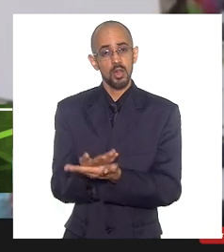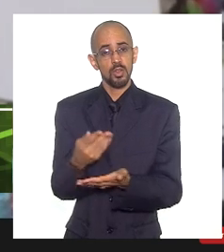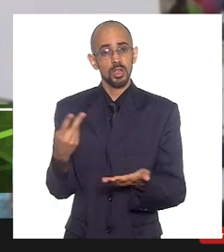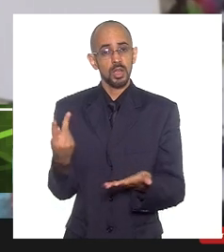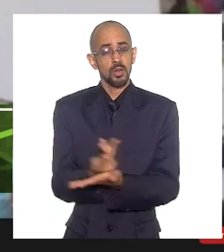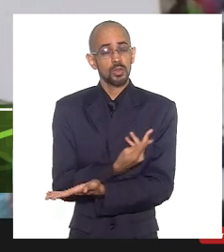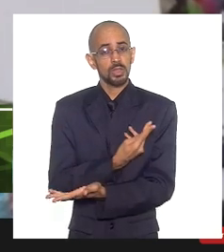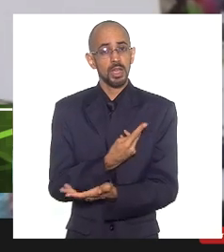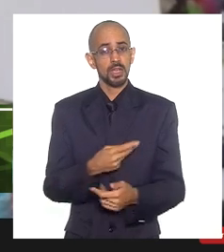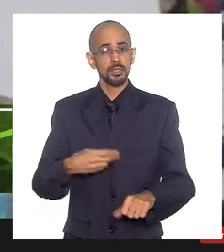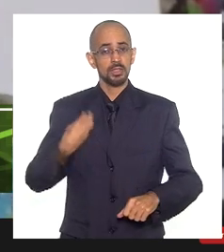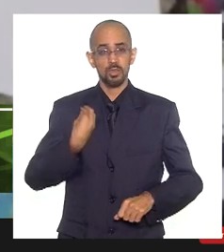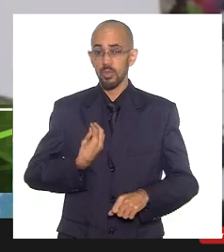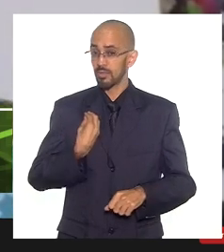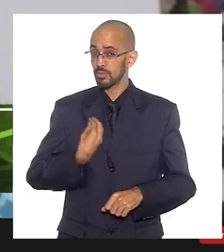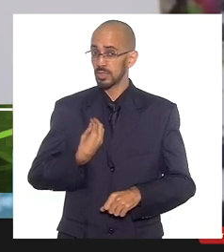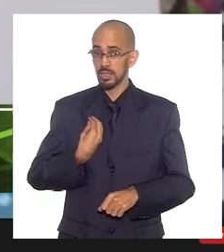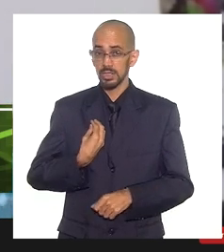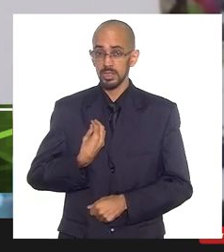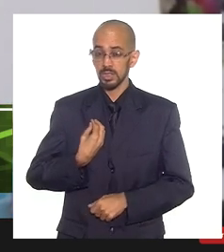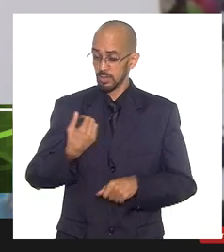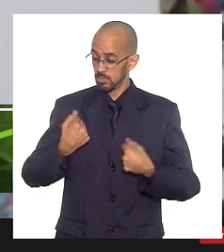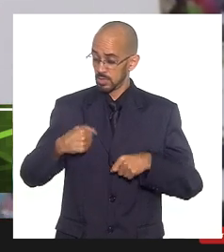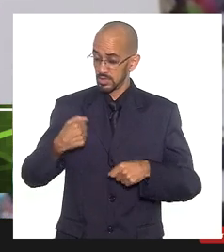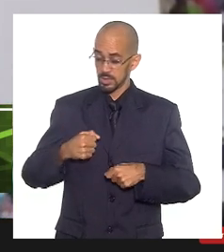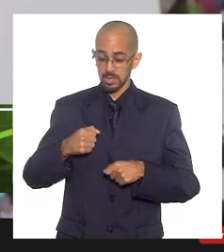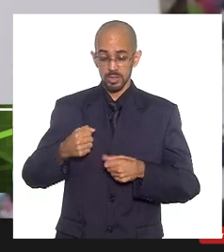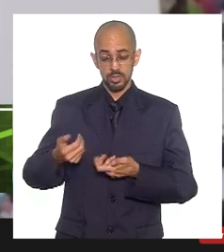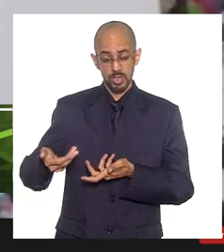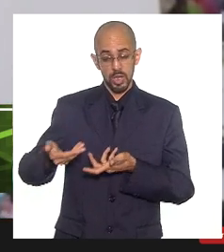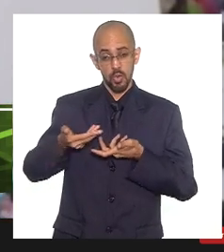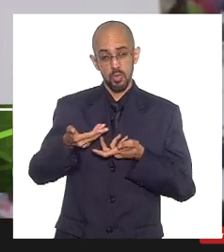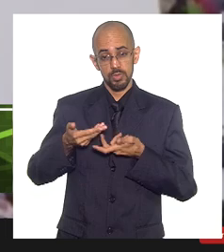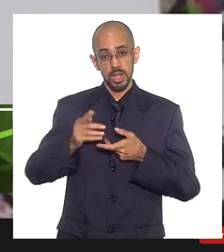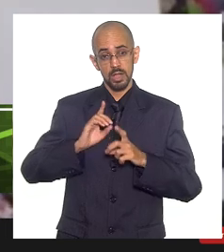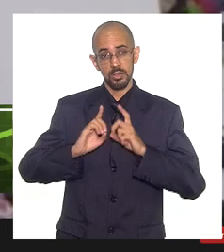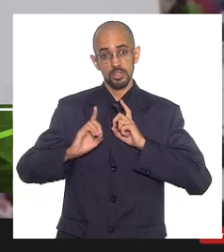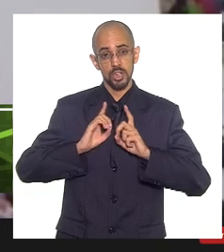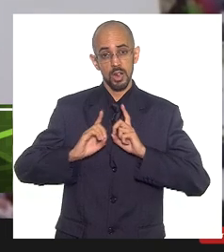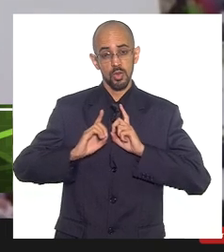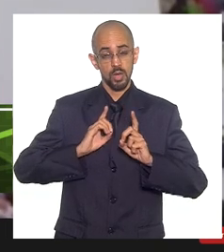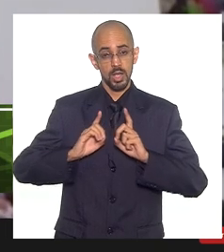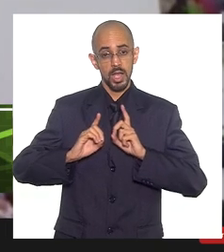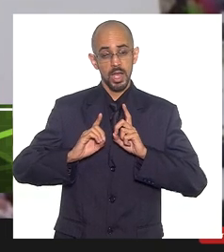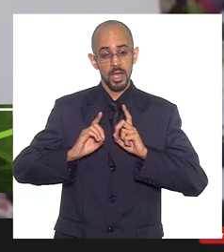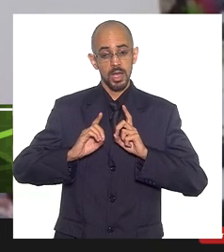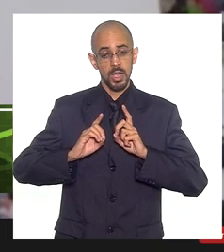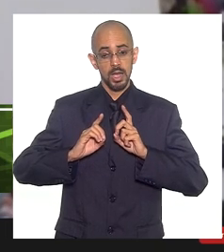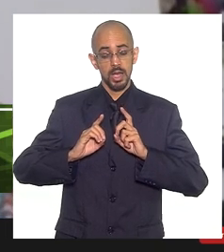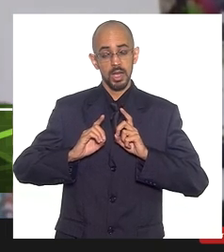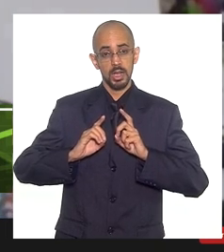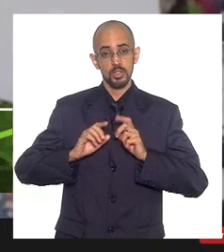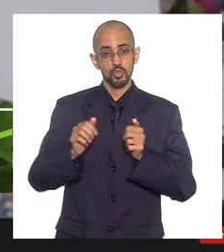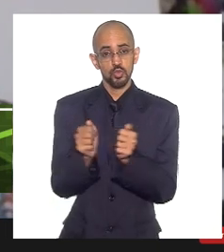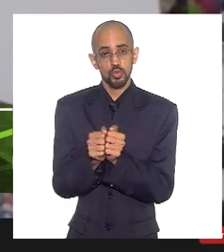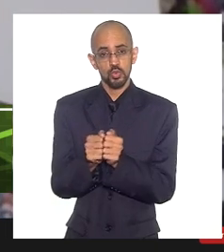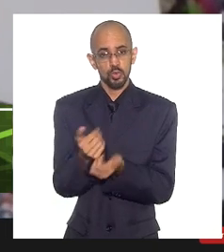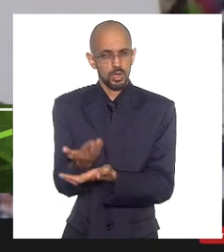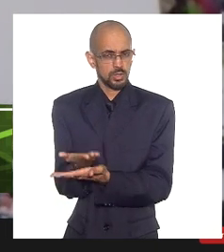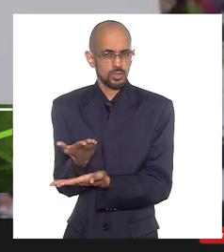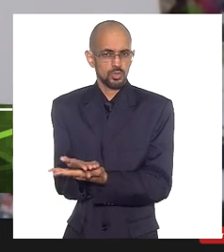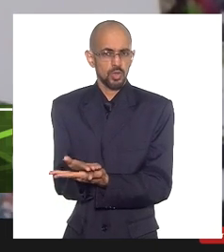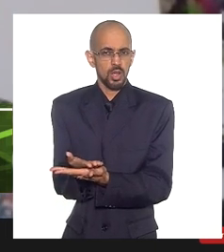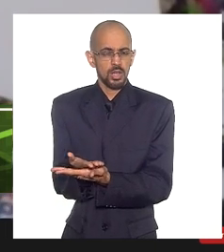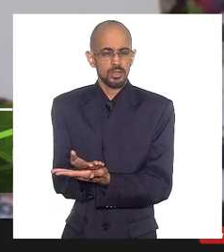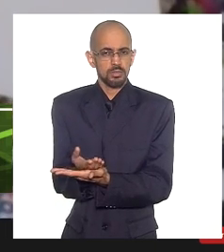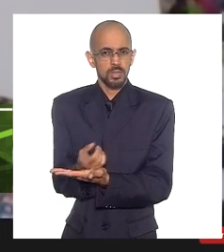e que dialogam e precisam ser chamados ao diálogo com as aprendizagens escolares me parece